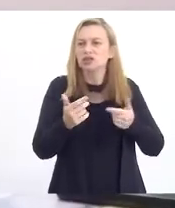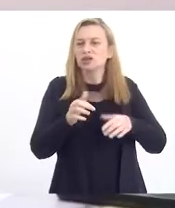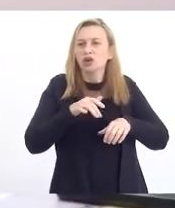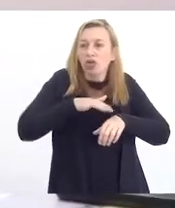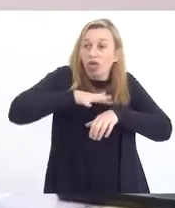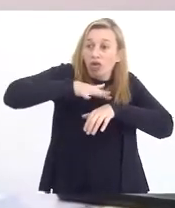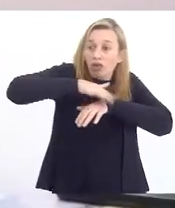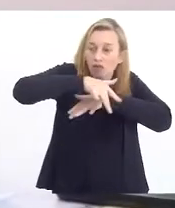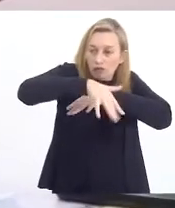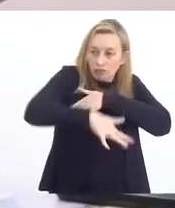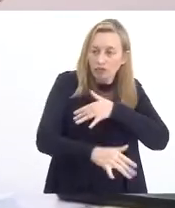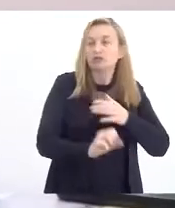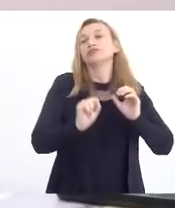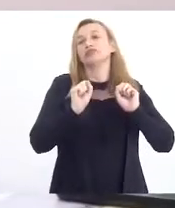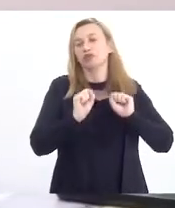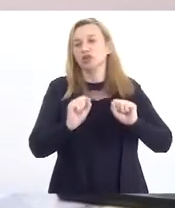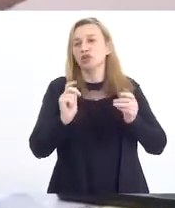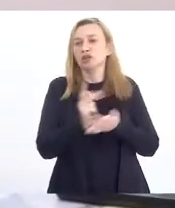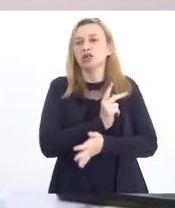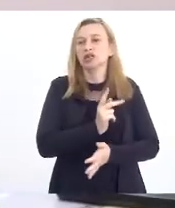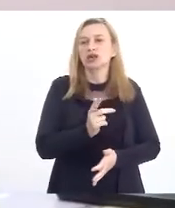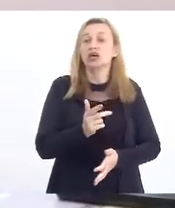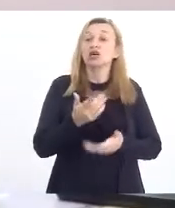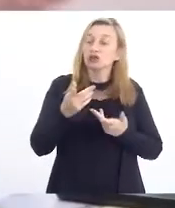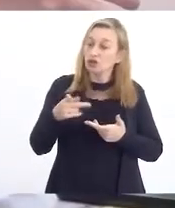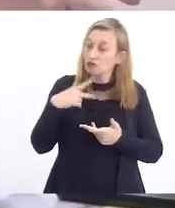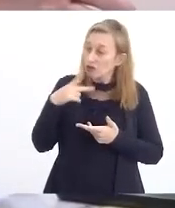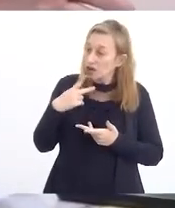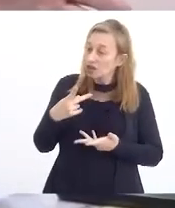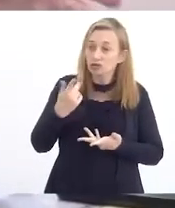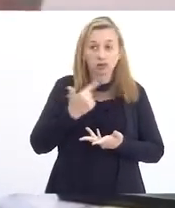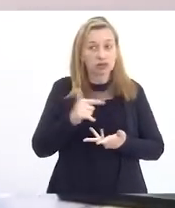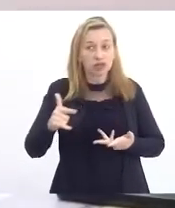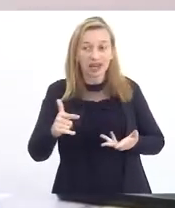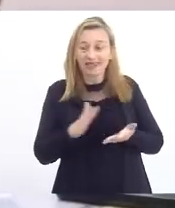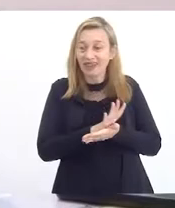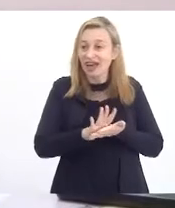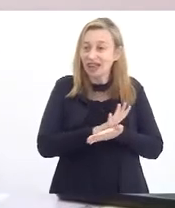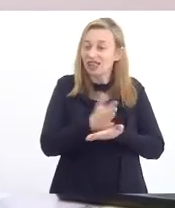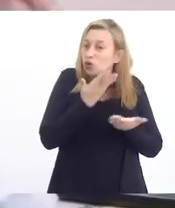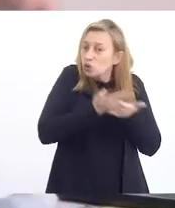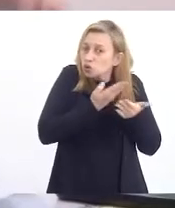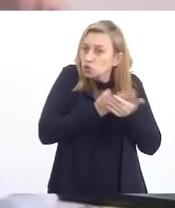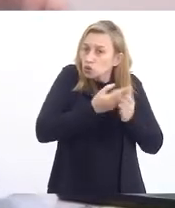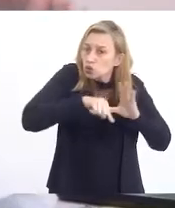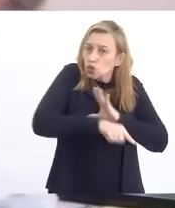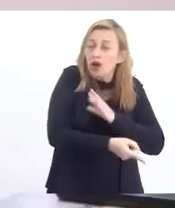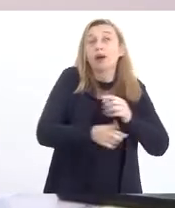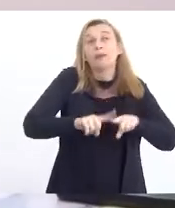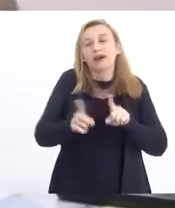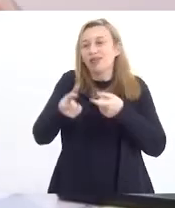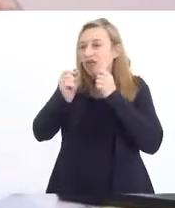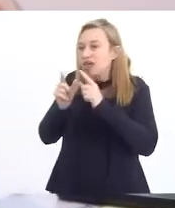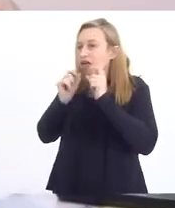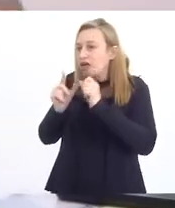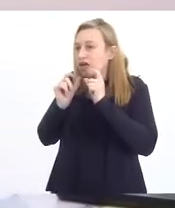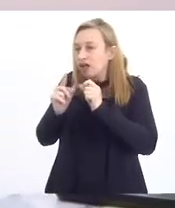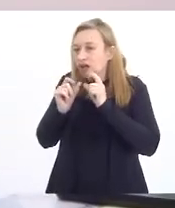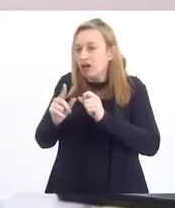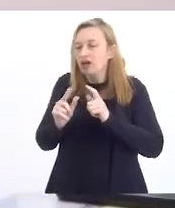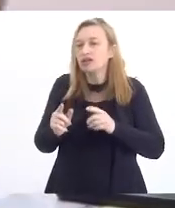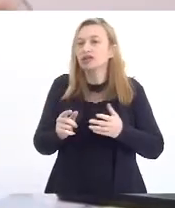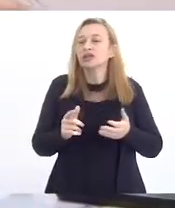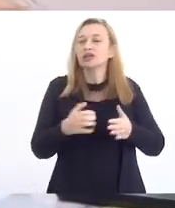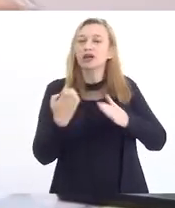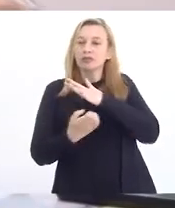alagamento. A gente entende que não teria nenhum alagamento, tem um estudo sobre isso, mas como vem muito questionamento, a Celeb se debruçou